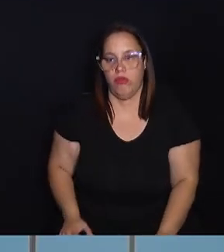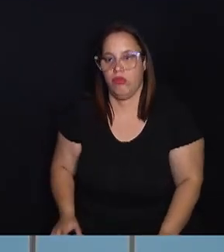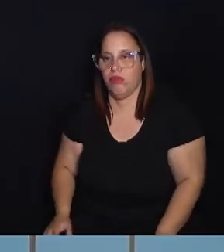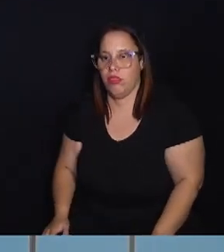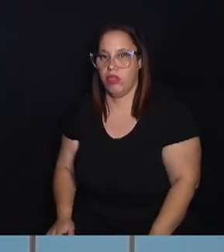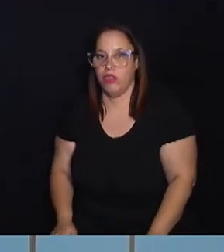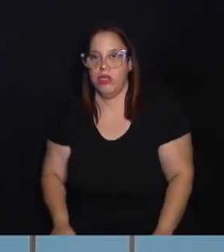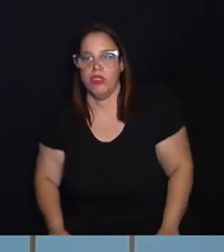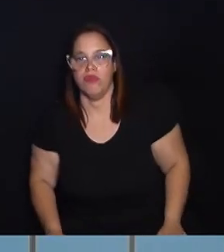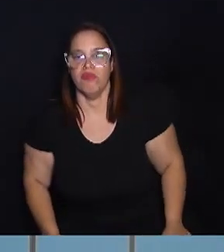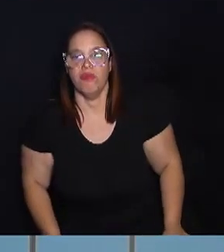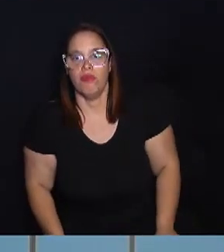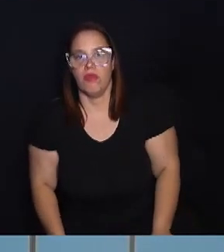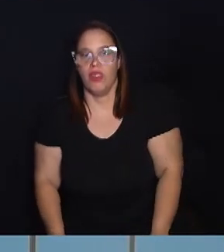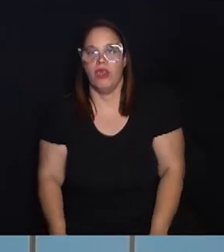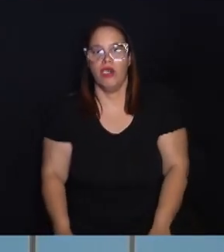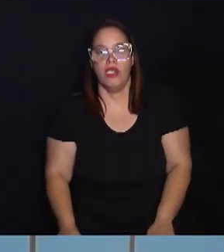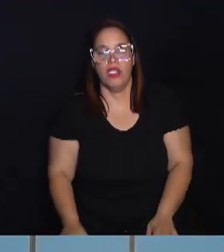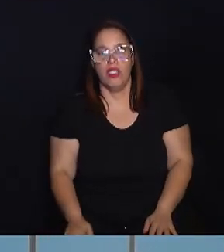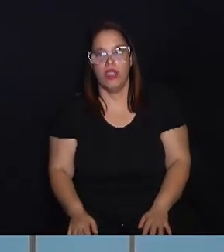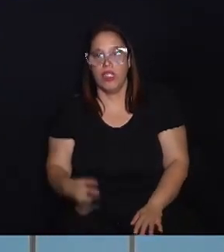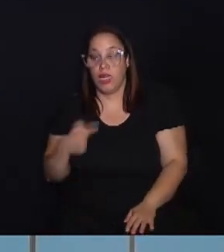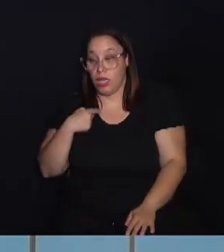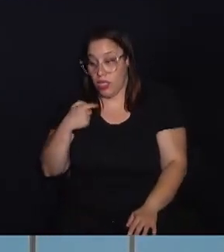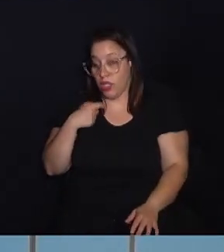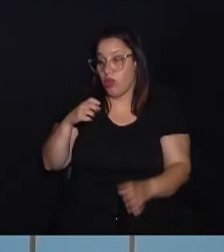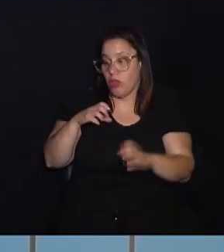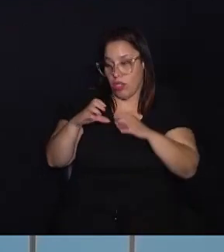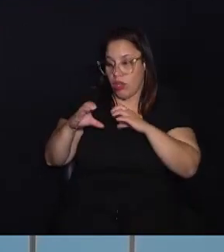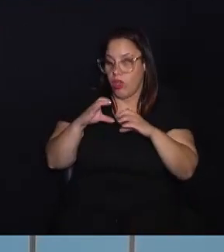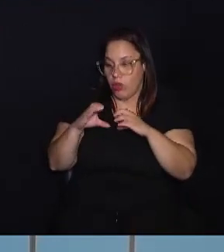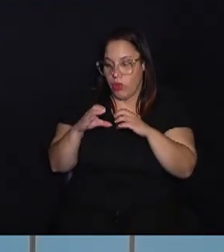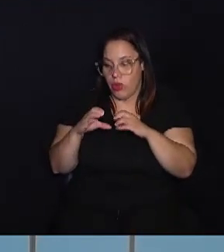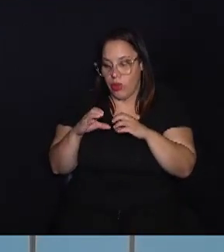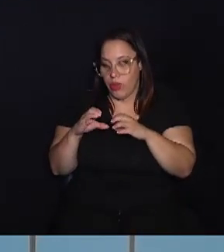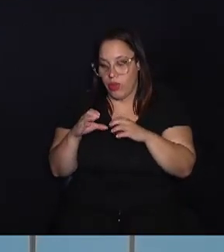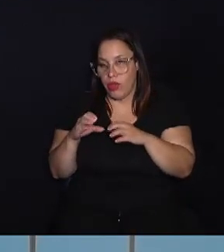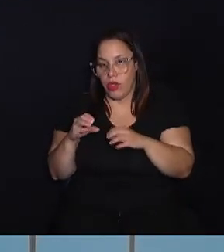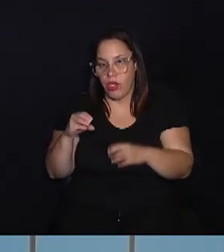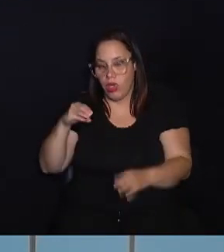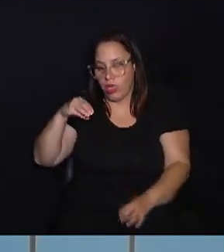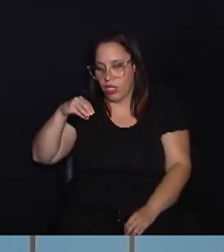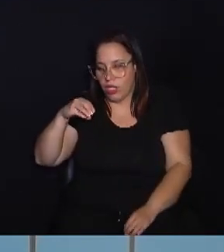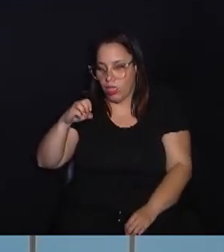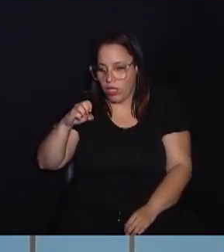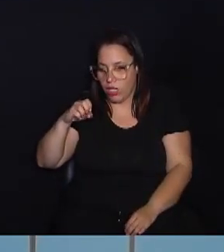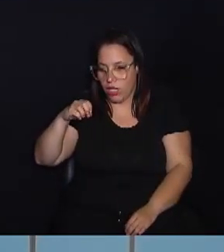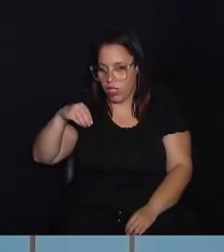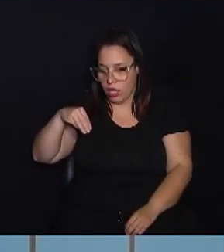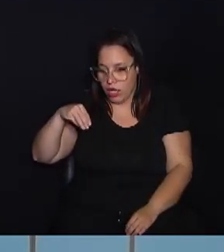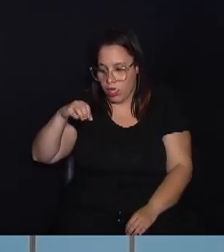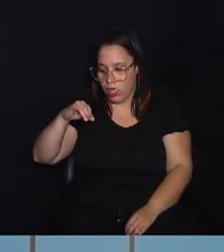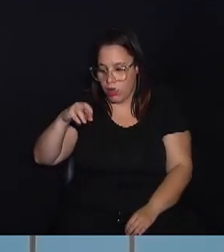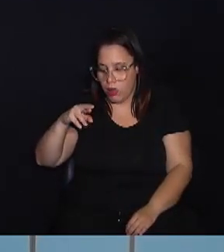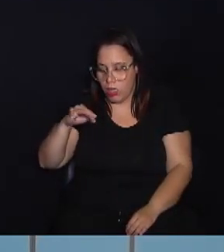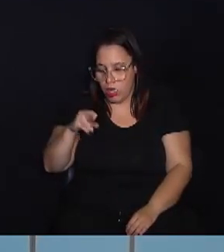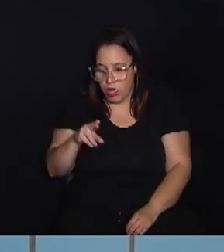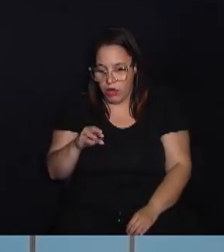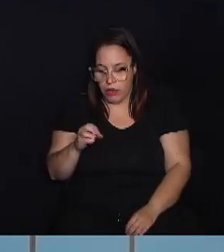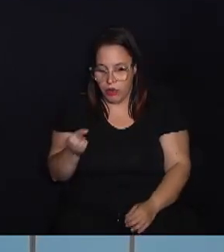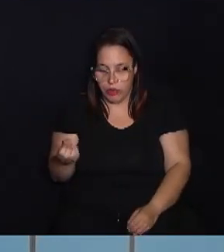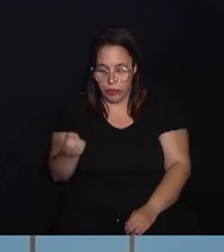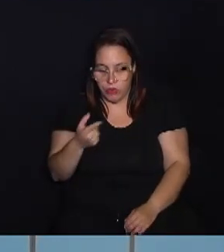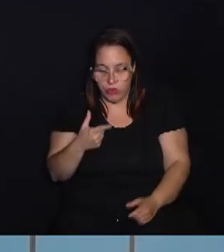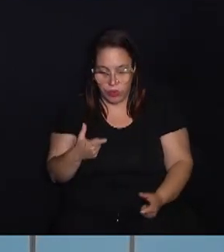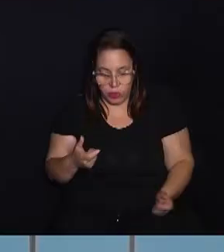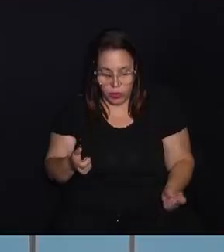E eu sou da área de comunicação. A comunicação, você tem um emissor e um receptor. Nessa linha, você tem